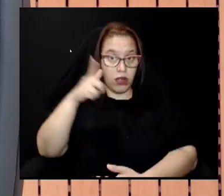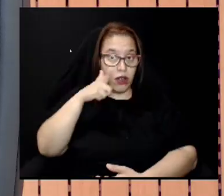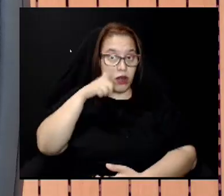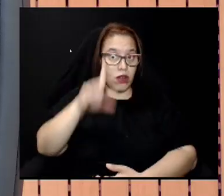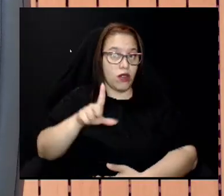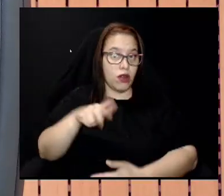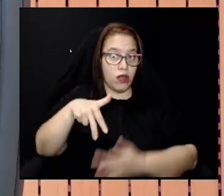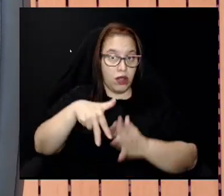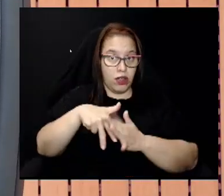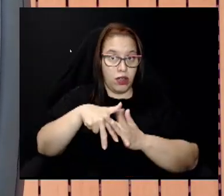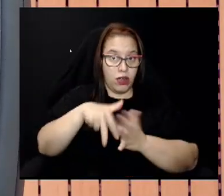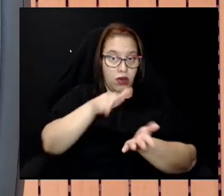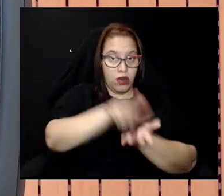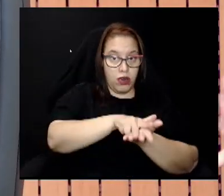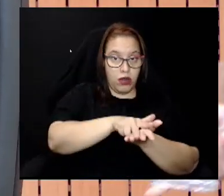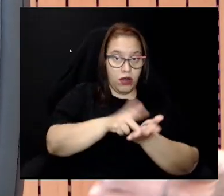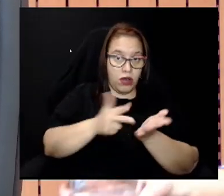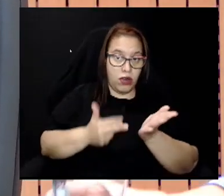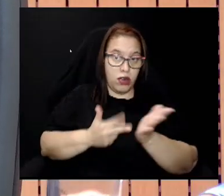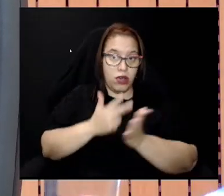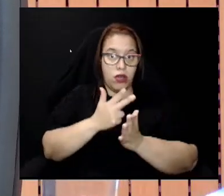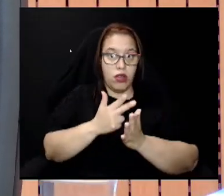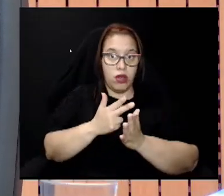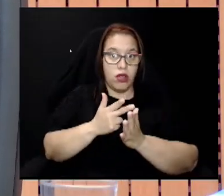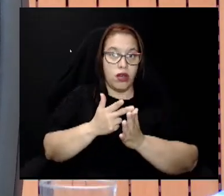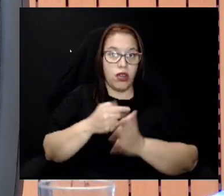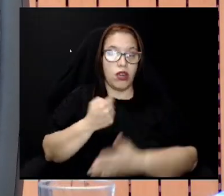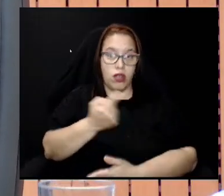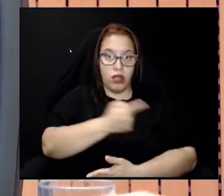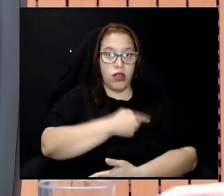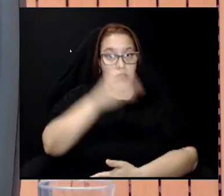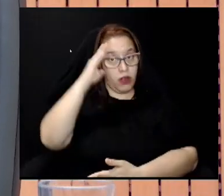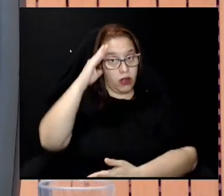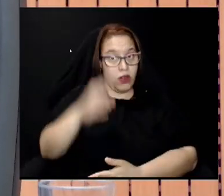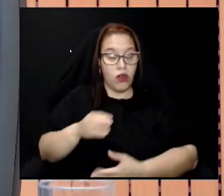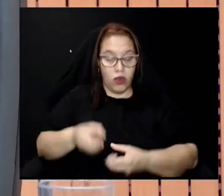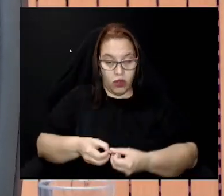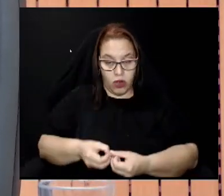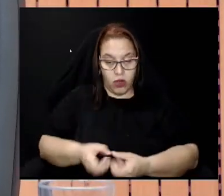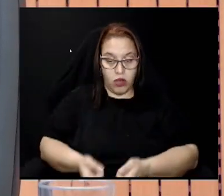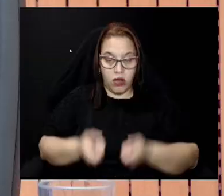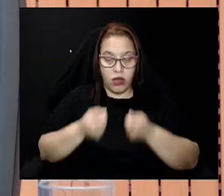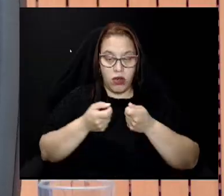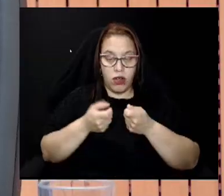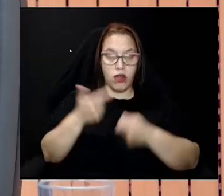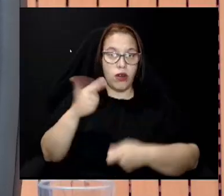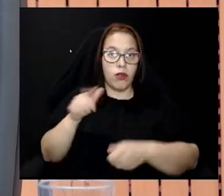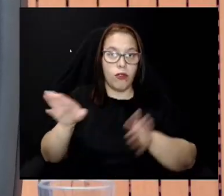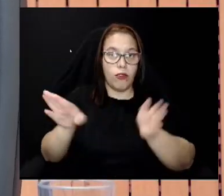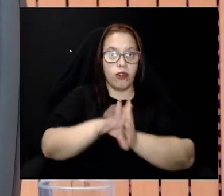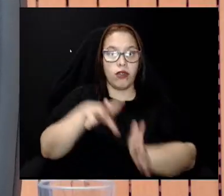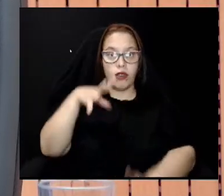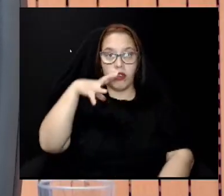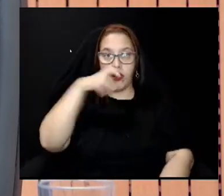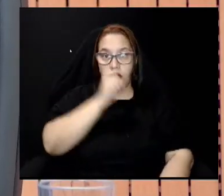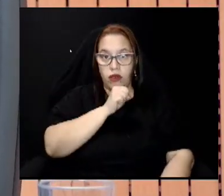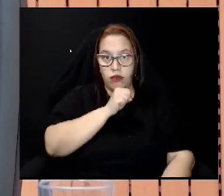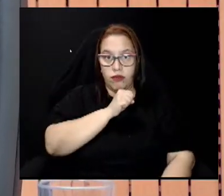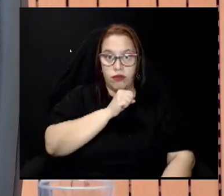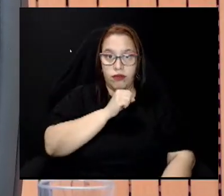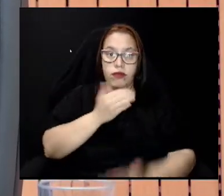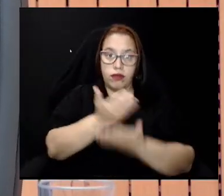operar, apesar de toda a escala enorme nossa, a gente prioriza o câncer de ovário. Porque se essa mulher não chegar rápido ao serviço e for tratada